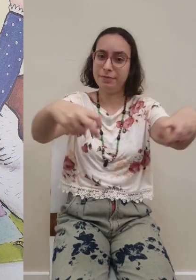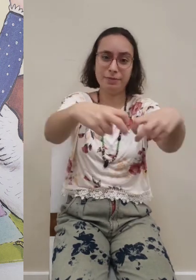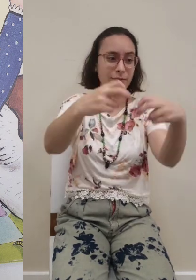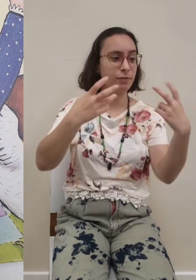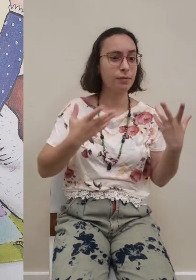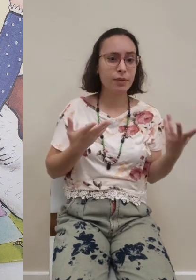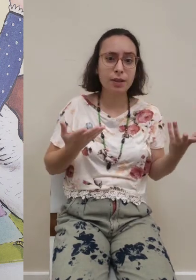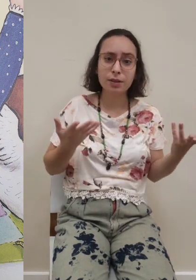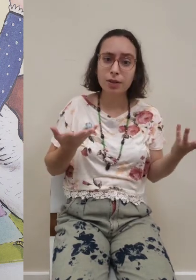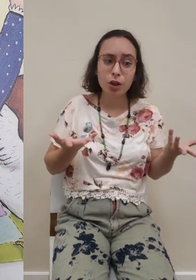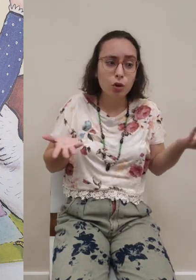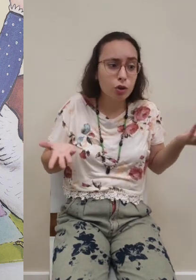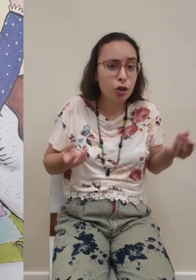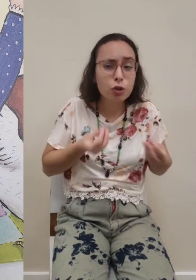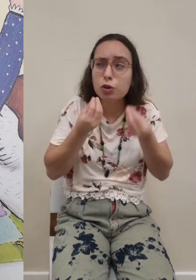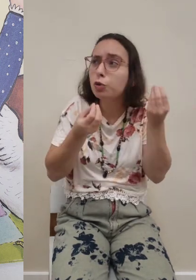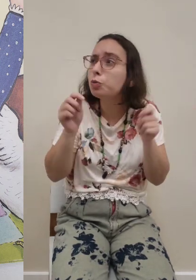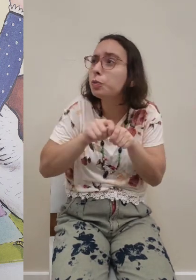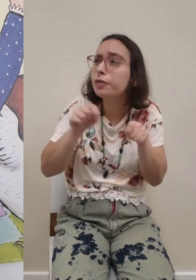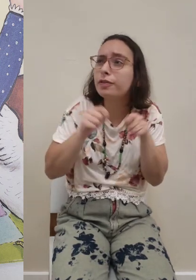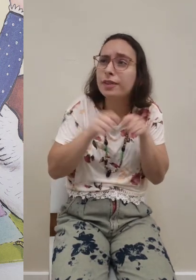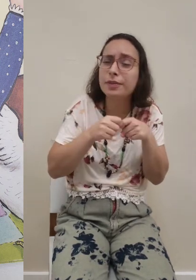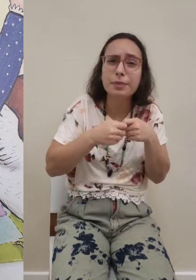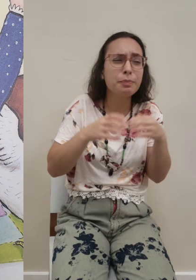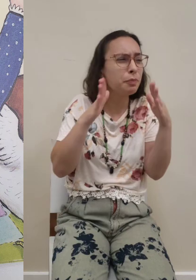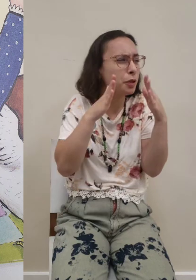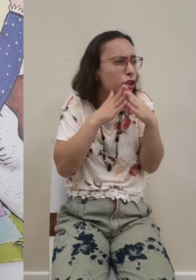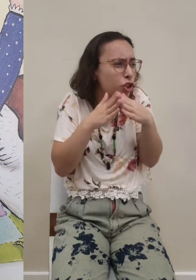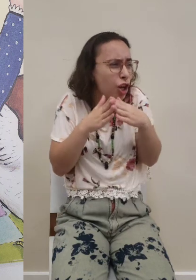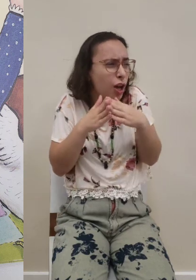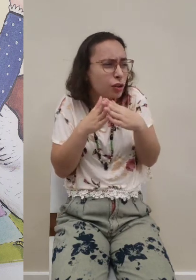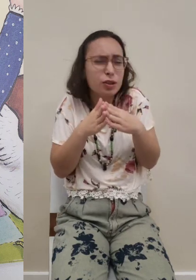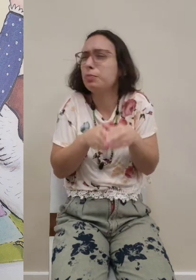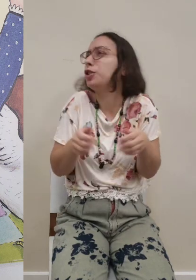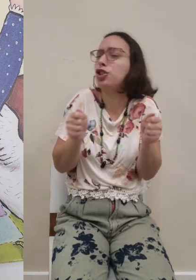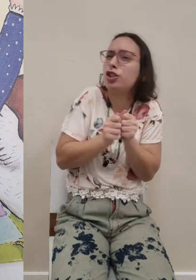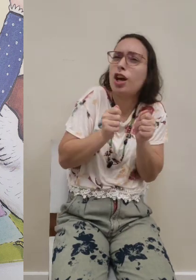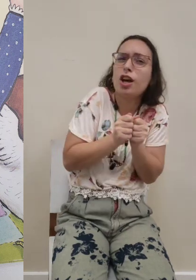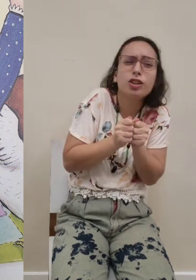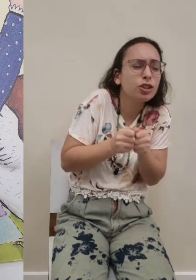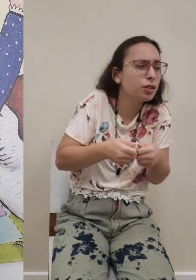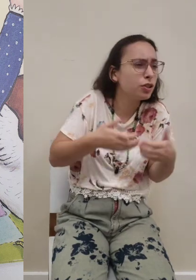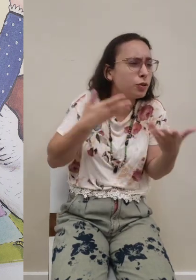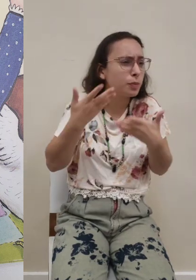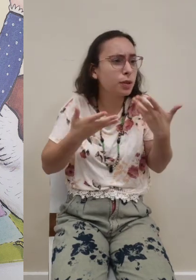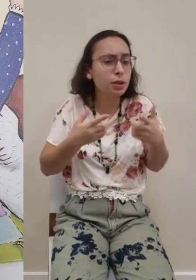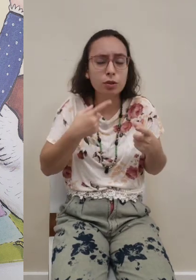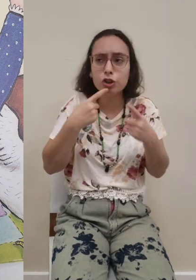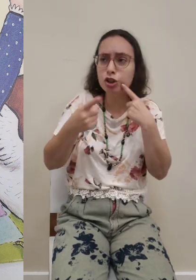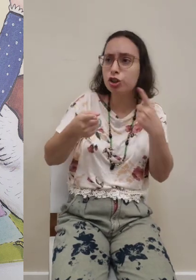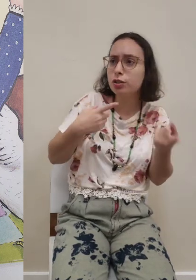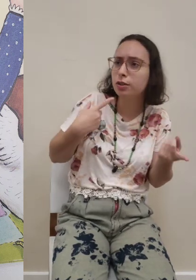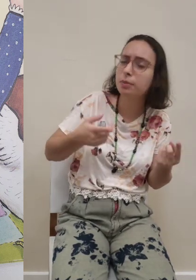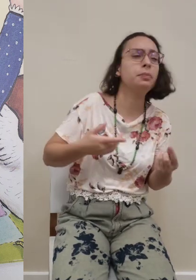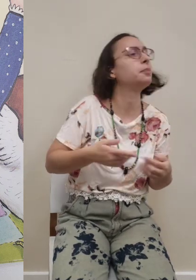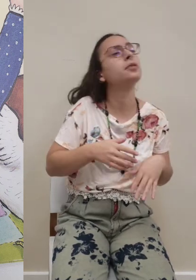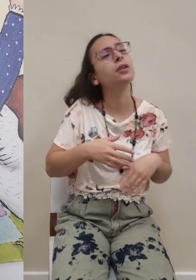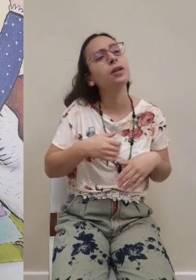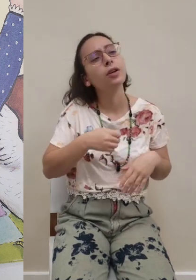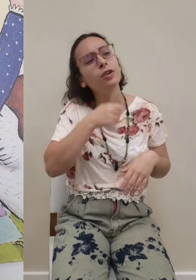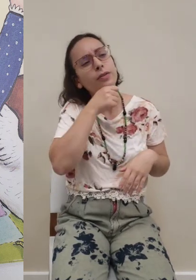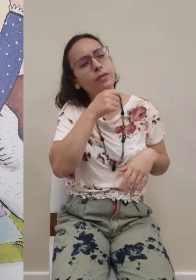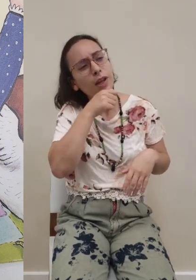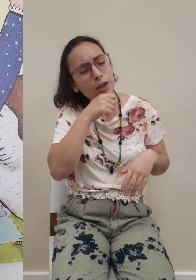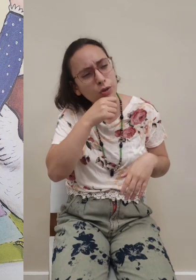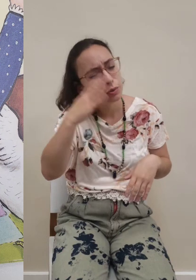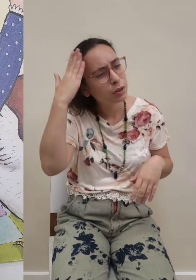aguento, não sei mais o que faço. Minha casa é apertada e sem espaço. E disse mais, velho sábio, não